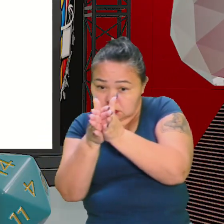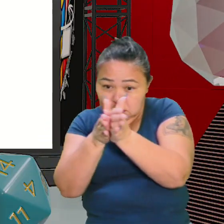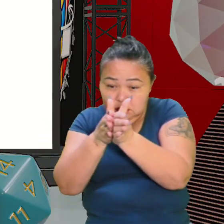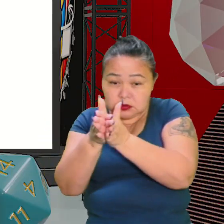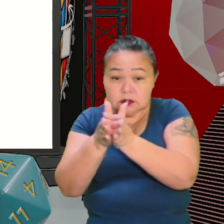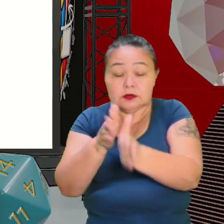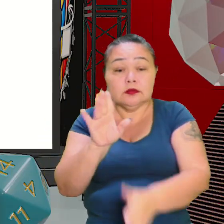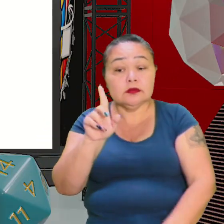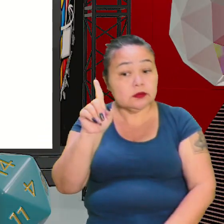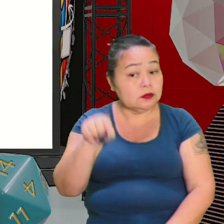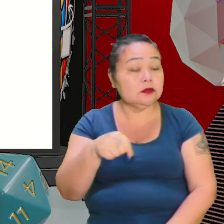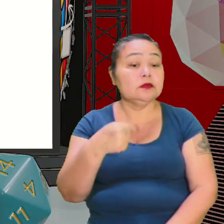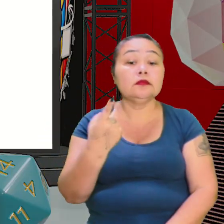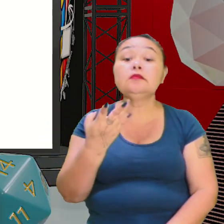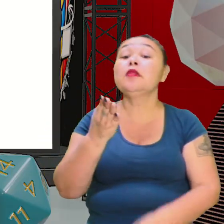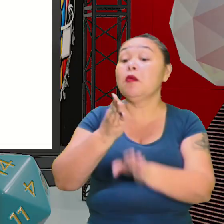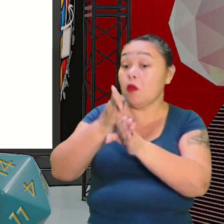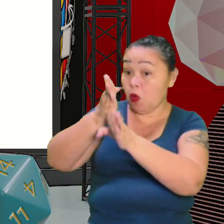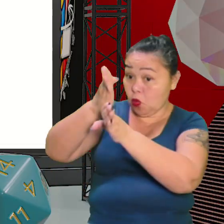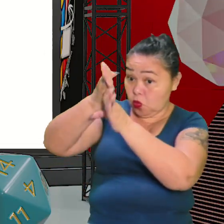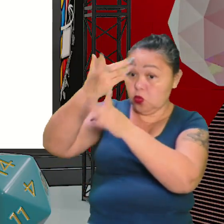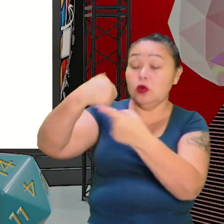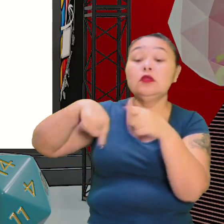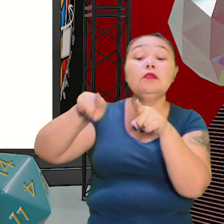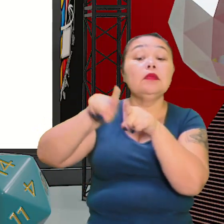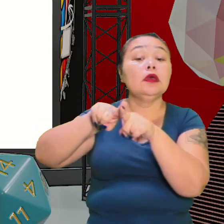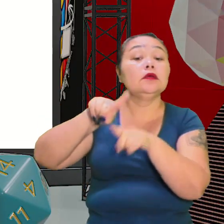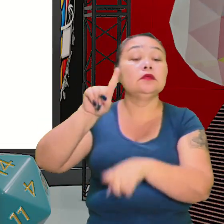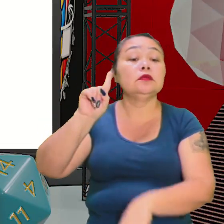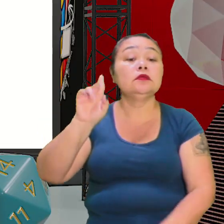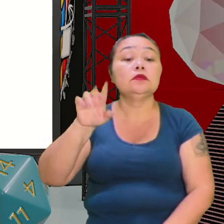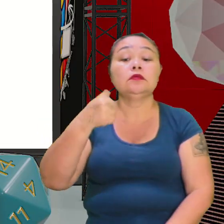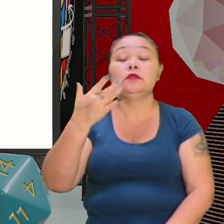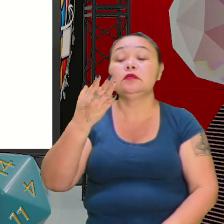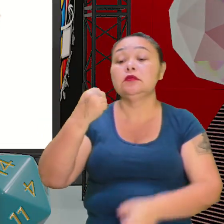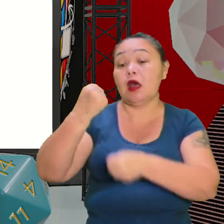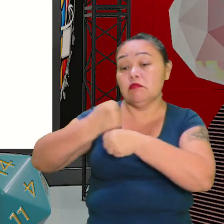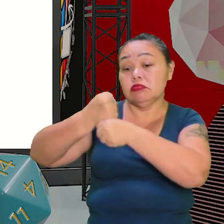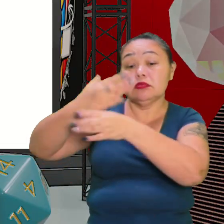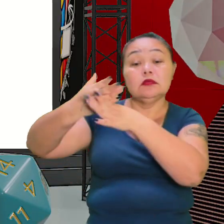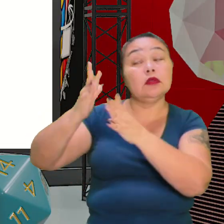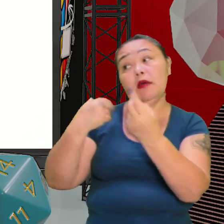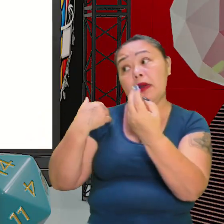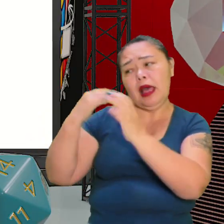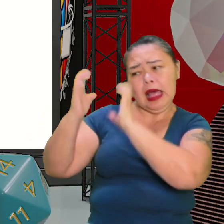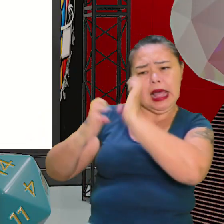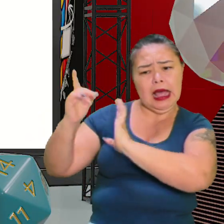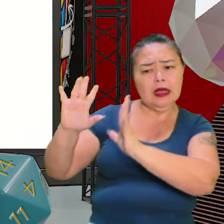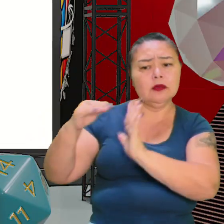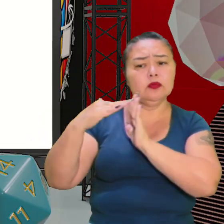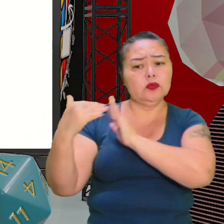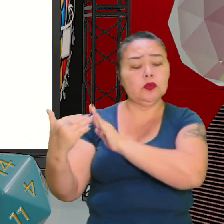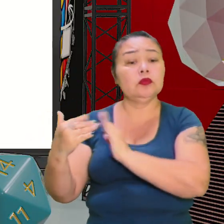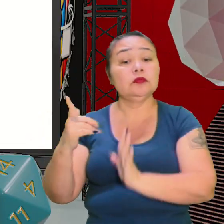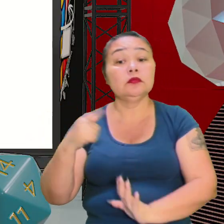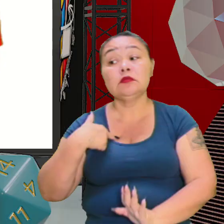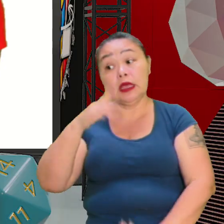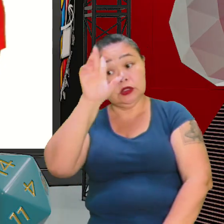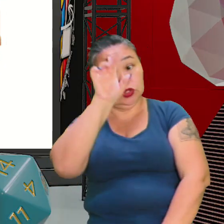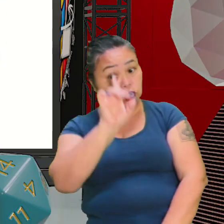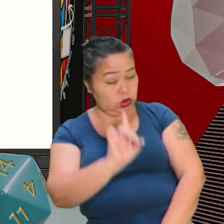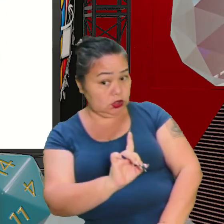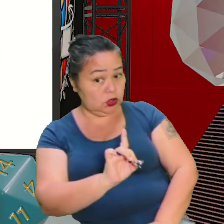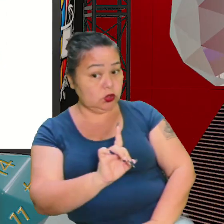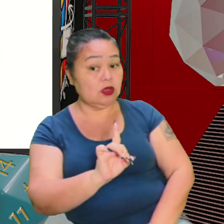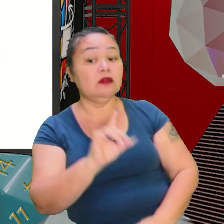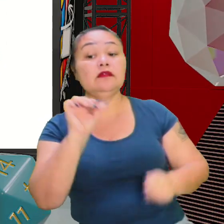Beleza. É, muito e o muro bem. Também. Só não vai brigar com seu vizinho. Não vai brigar com seu vizinho. Mas assim, é questão de direito,